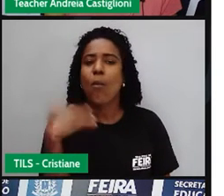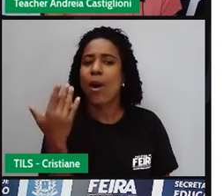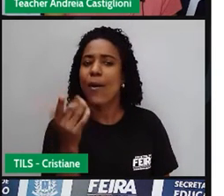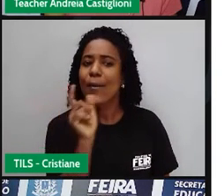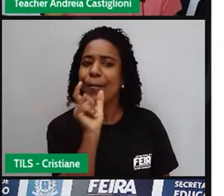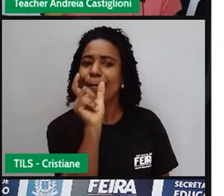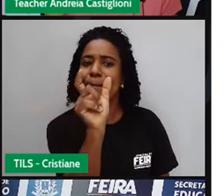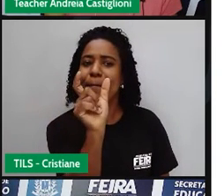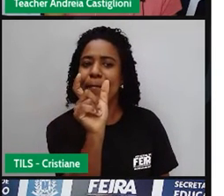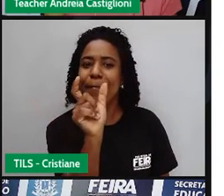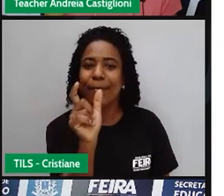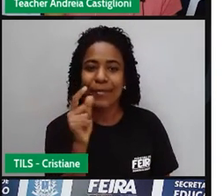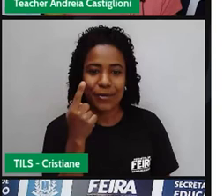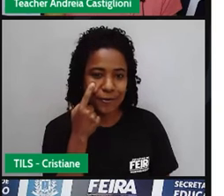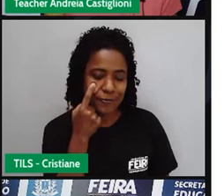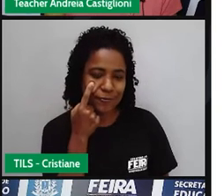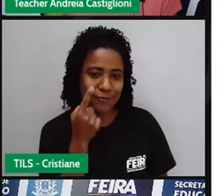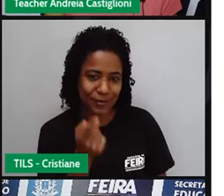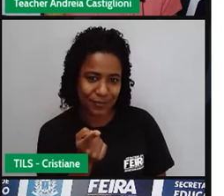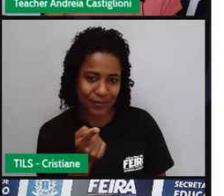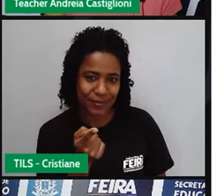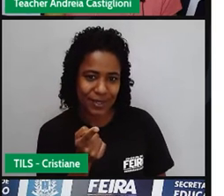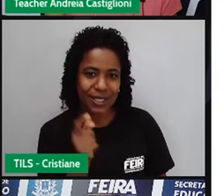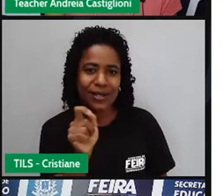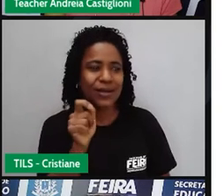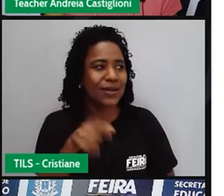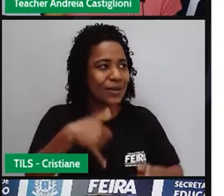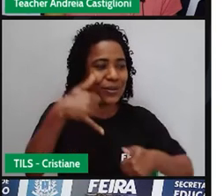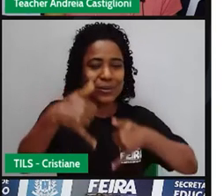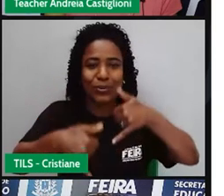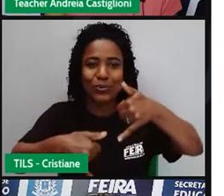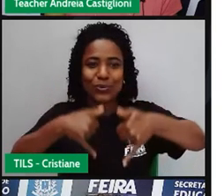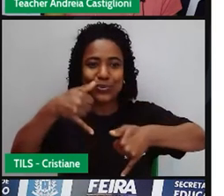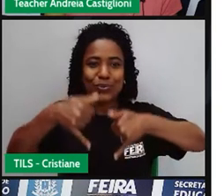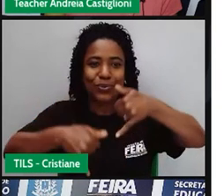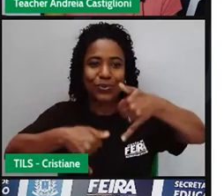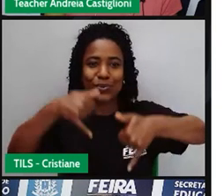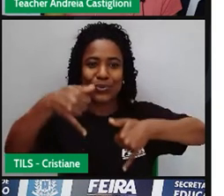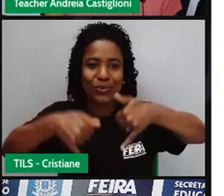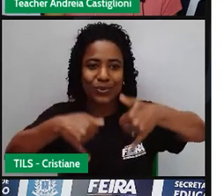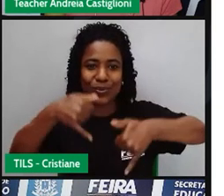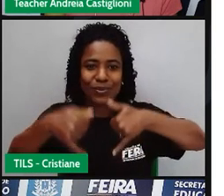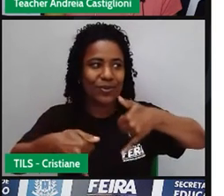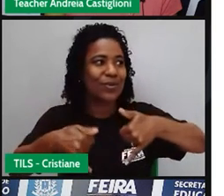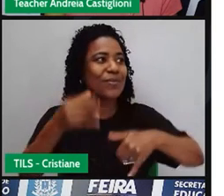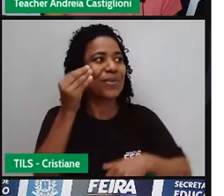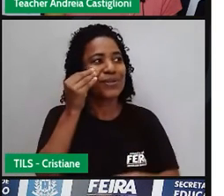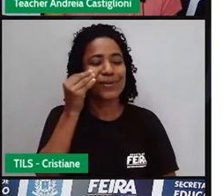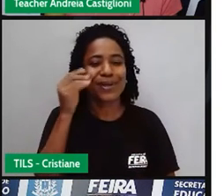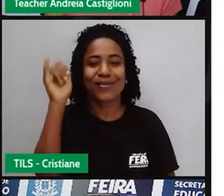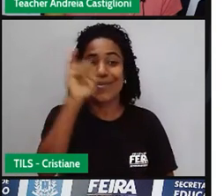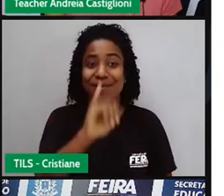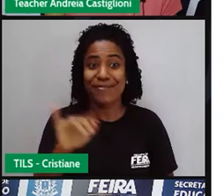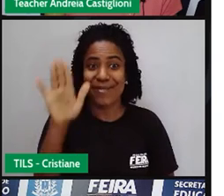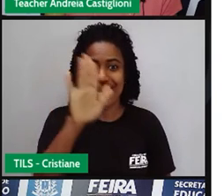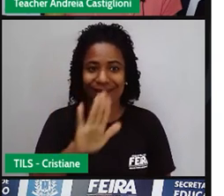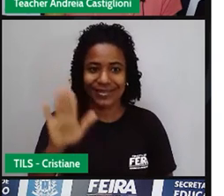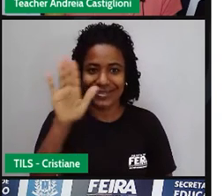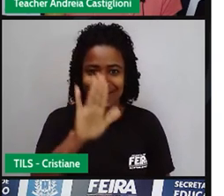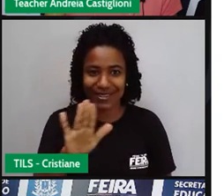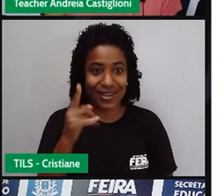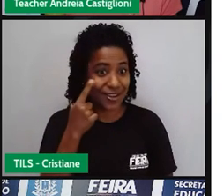preencher e observem que o que é que o aplicativo vai te mostrar uma imagem que é uma dica